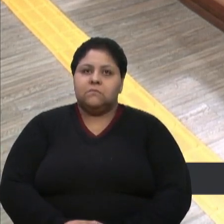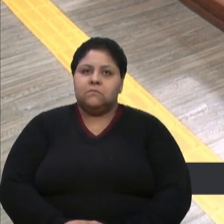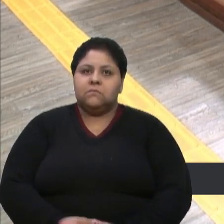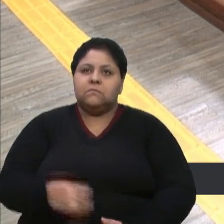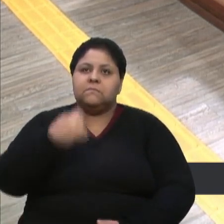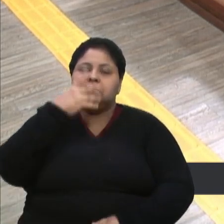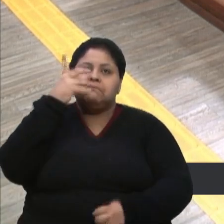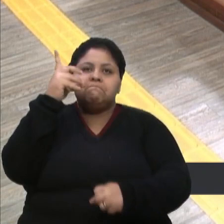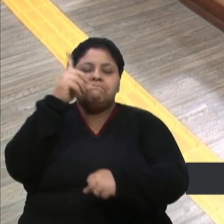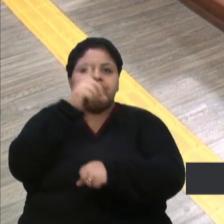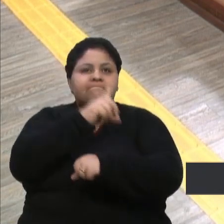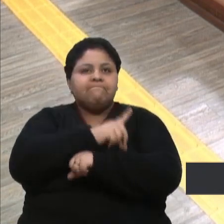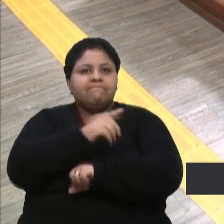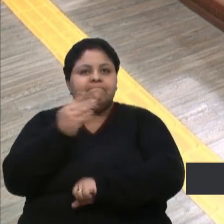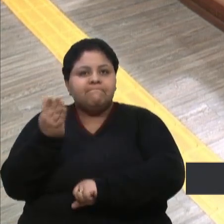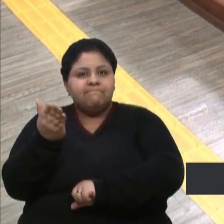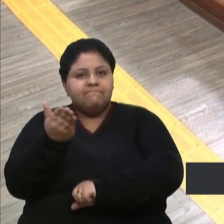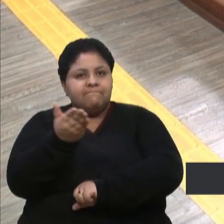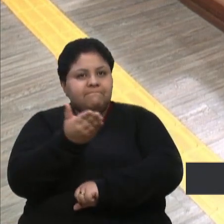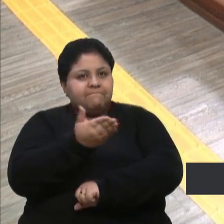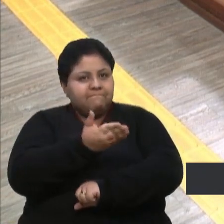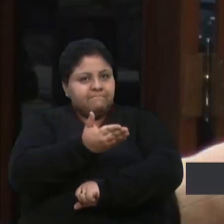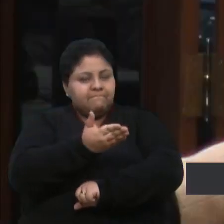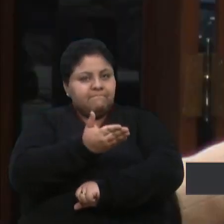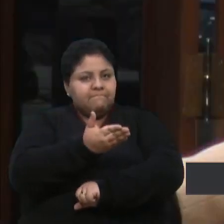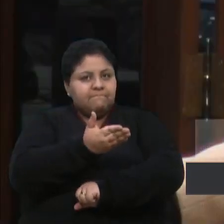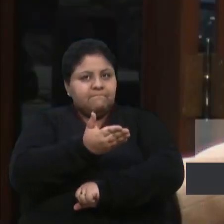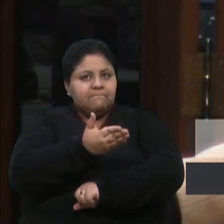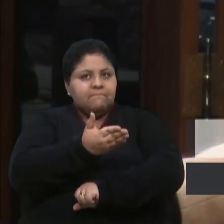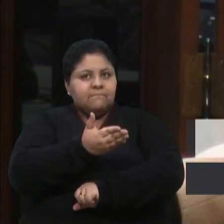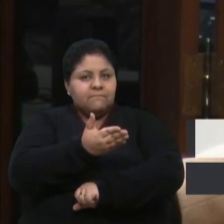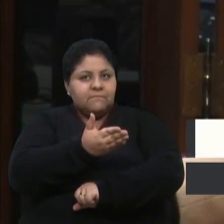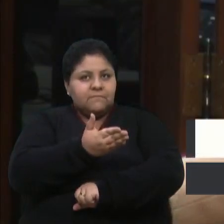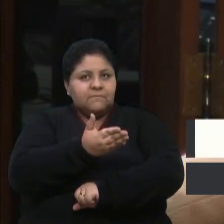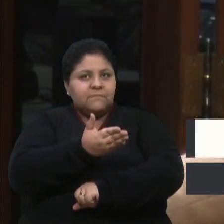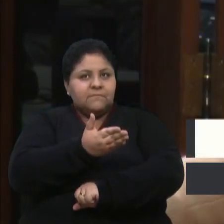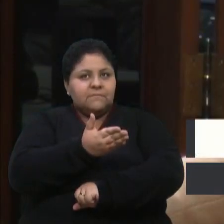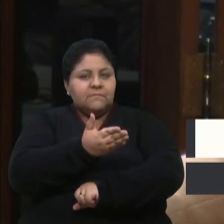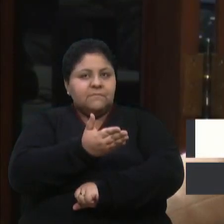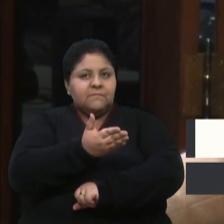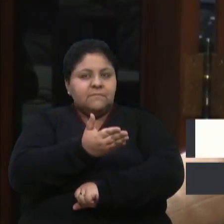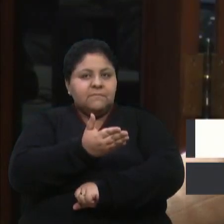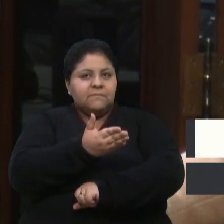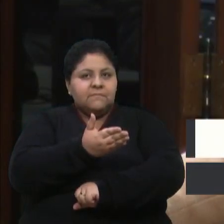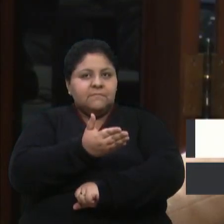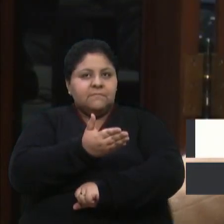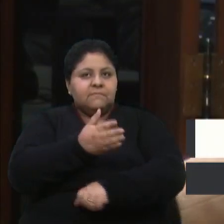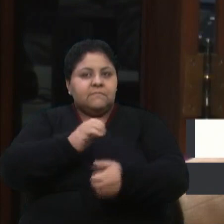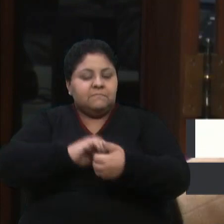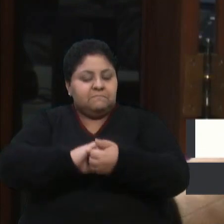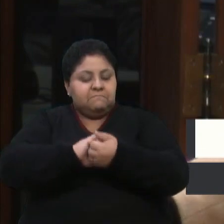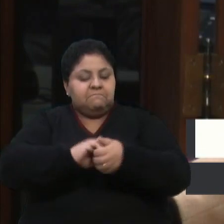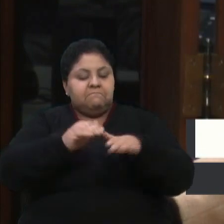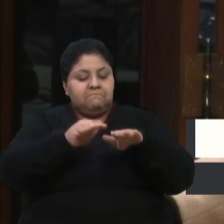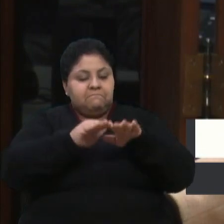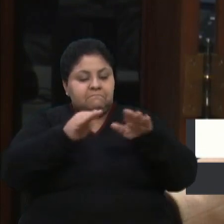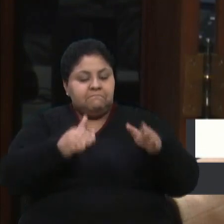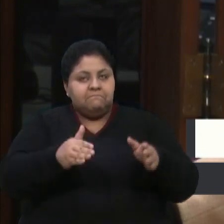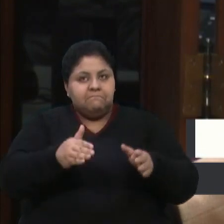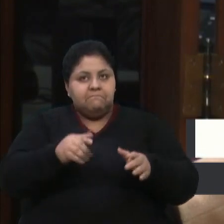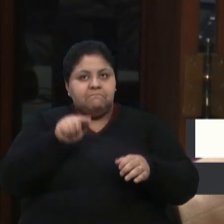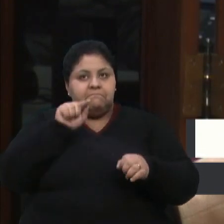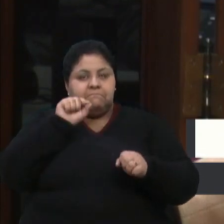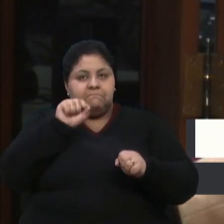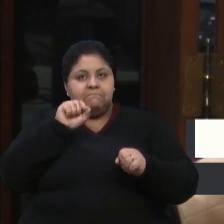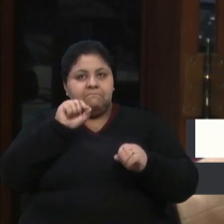Bom dia a todas e a todos e a todas. Uma saudação à mesa, a quem nos acompanha